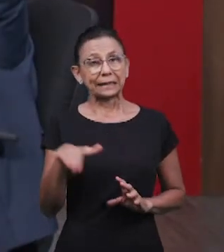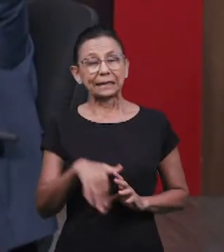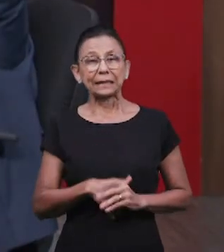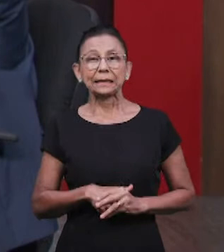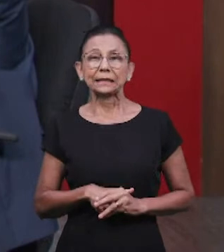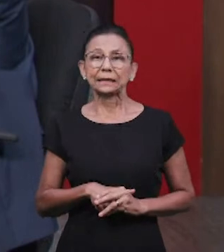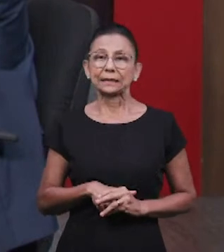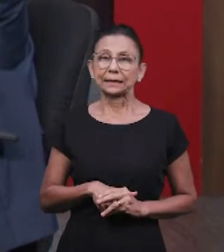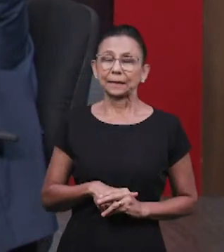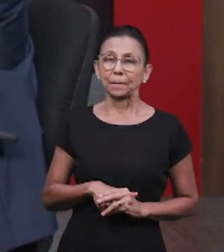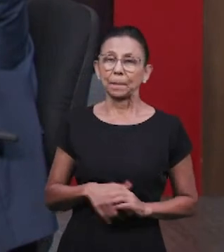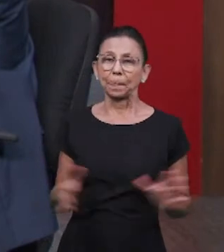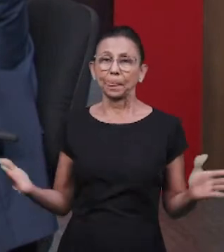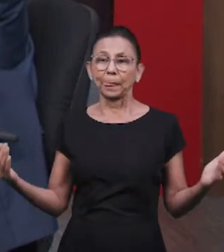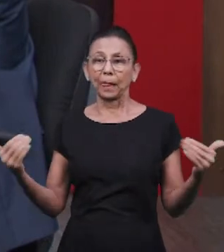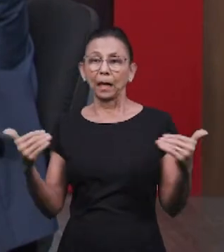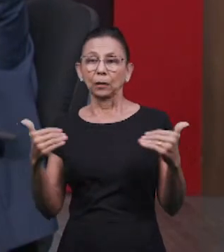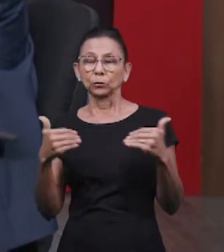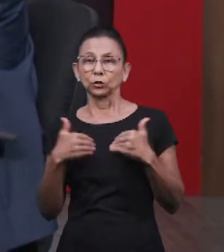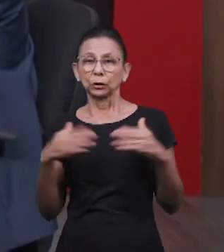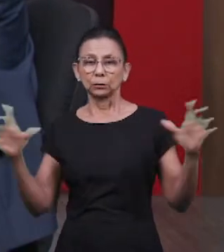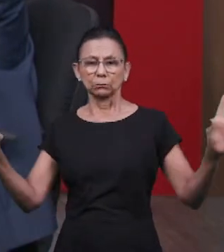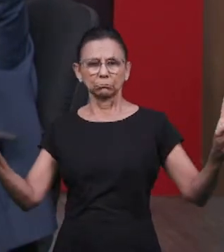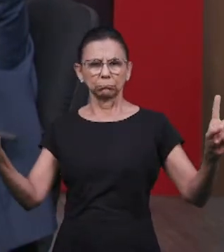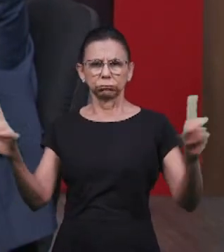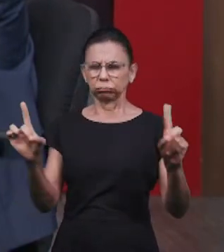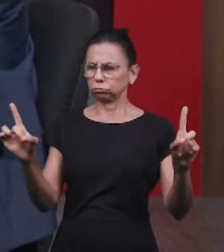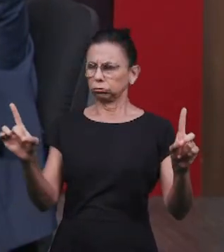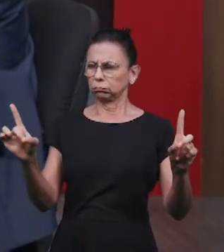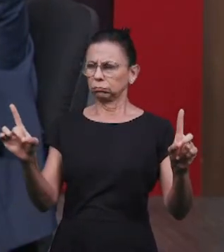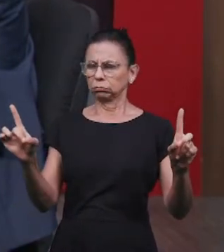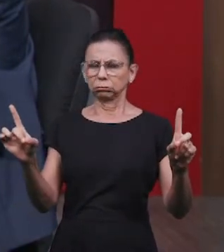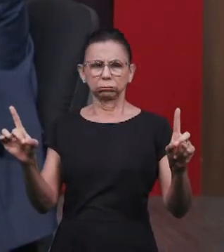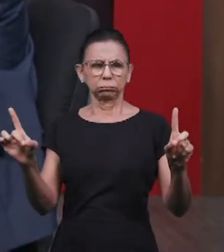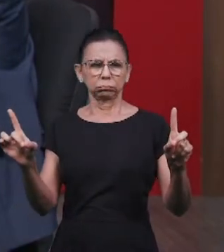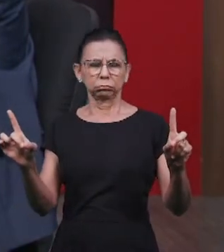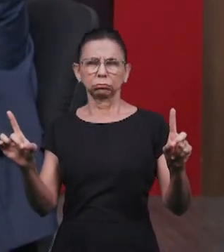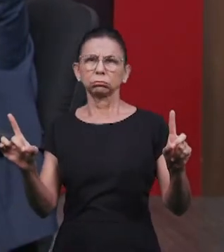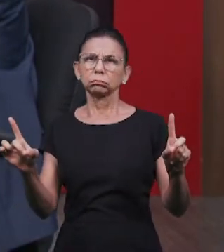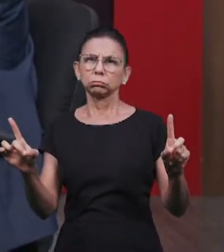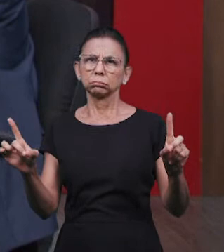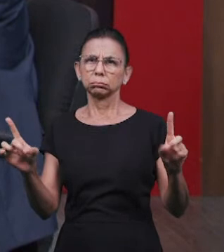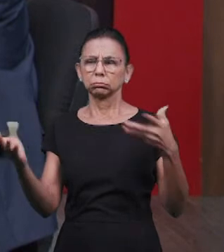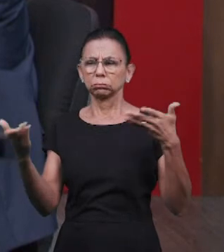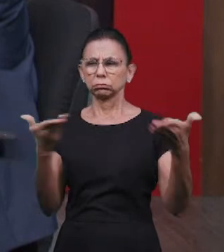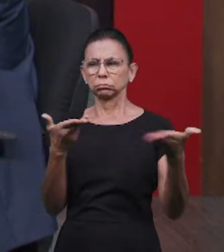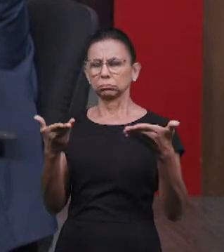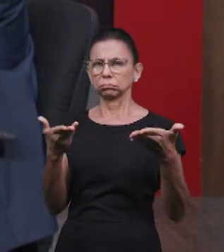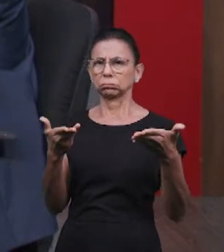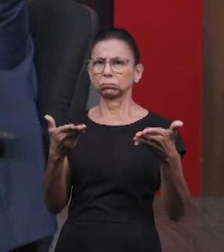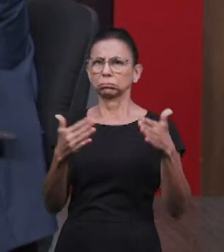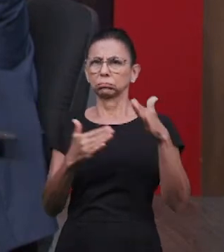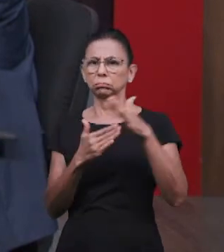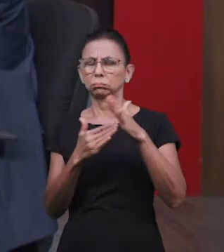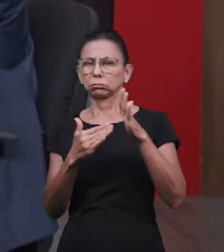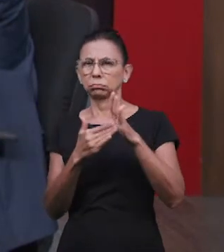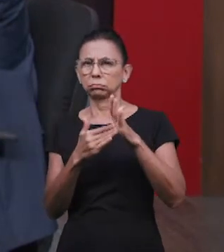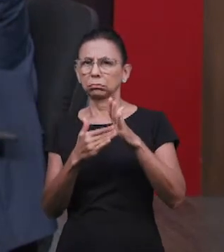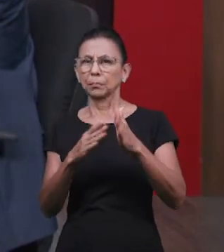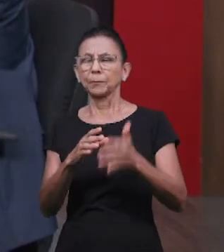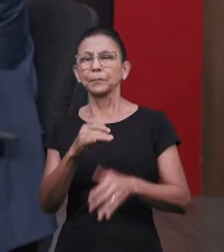em interagir com o outro, né? A brincar, por exemplo, com o outro. Bebês. Os pais